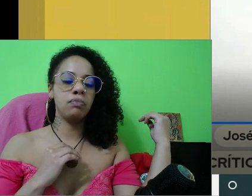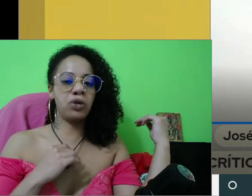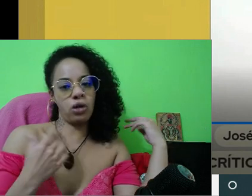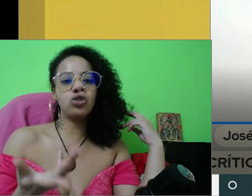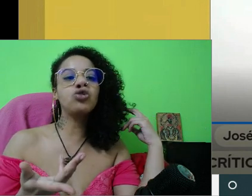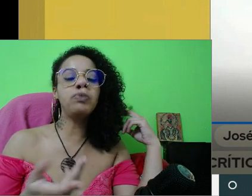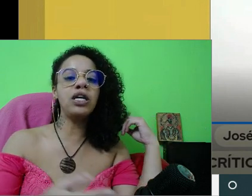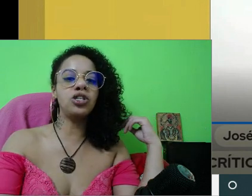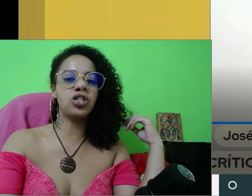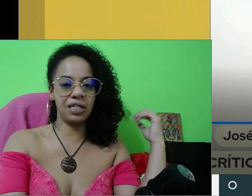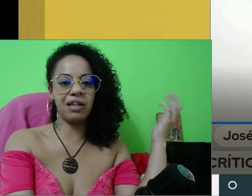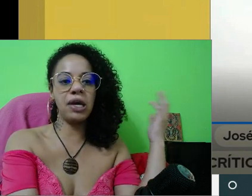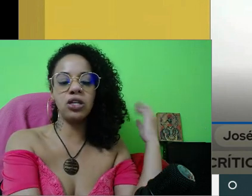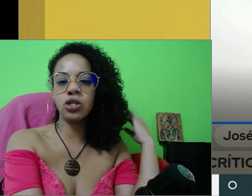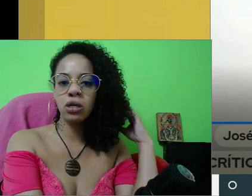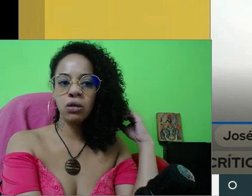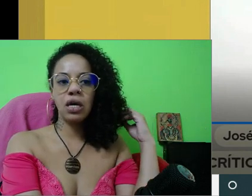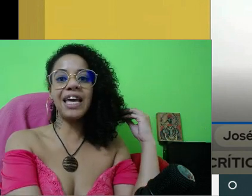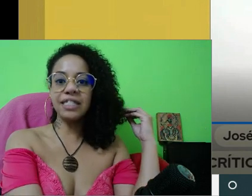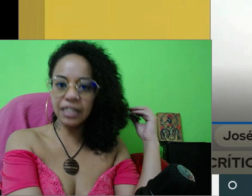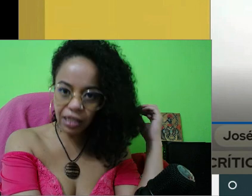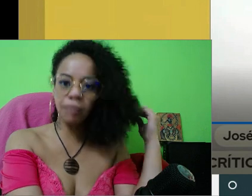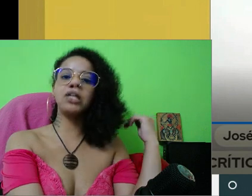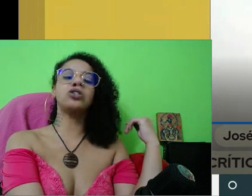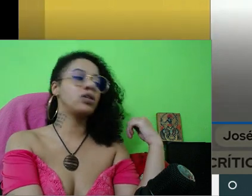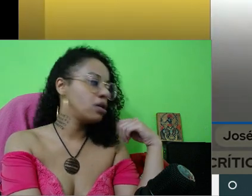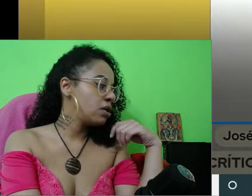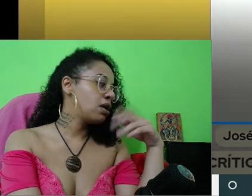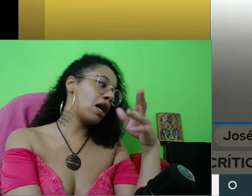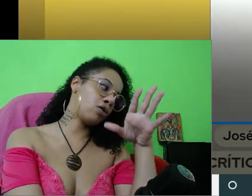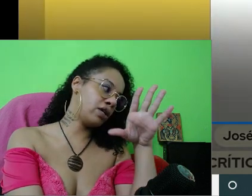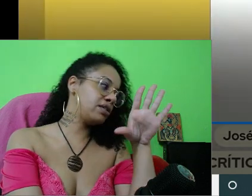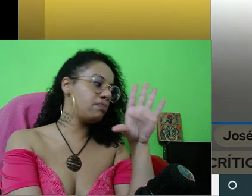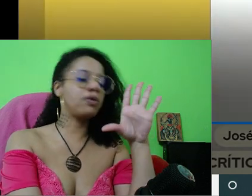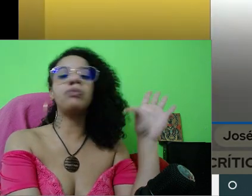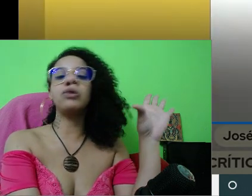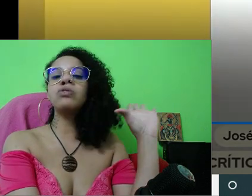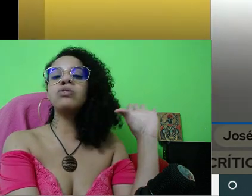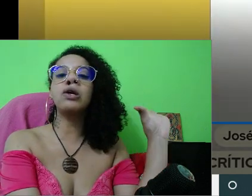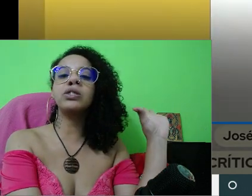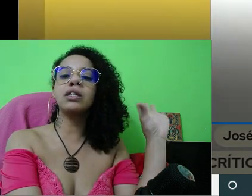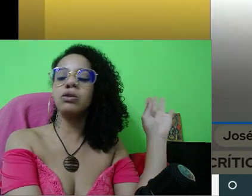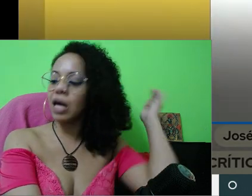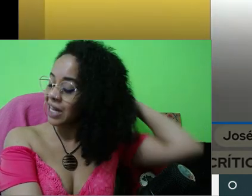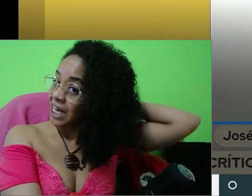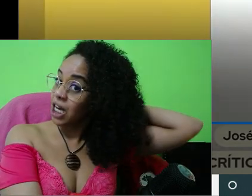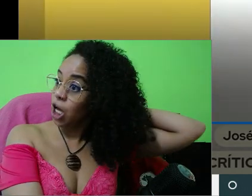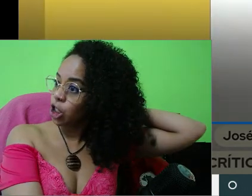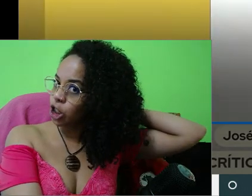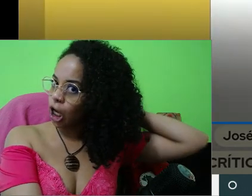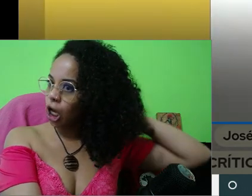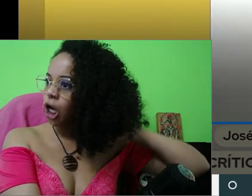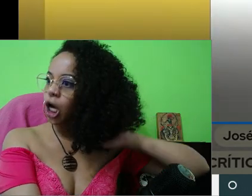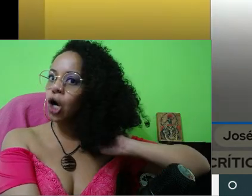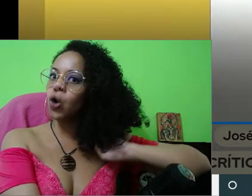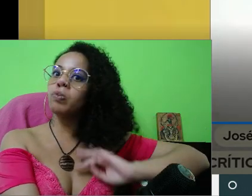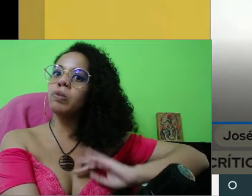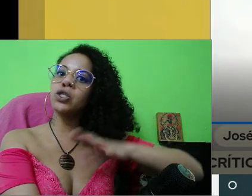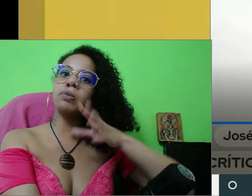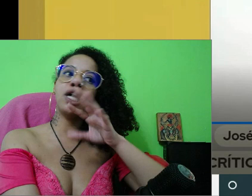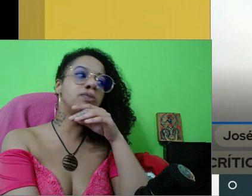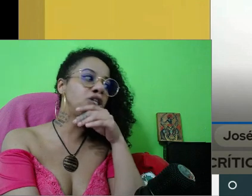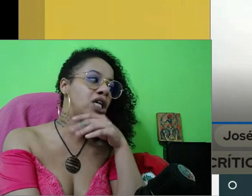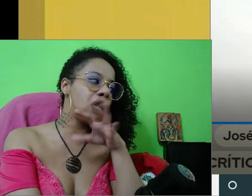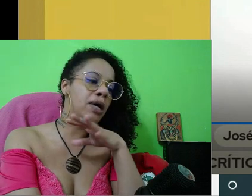discutindo né porque eu discuto política Exatamente exatamente agora é pelo menos fala alguma coisa que não é tão